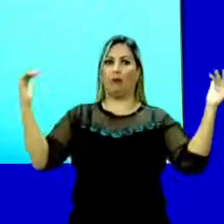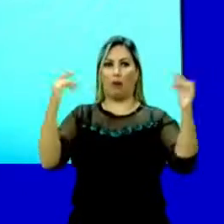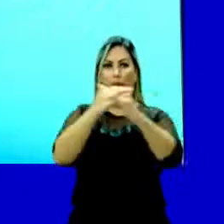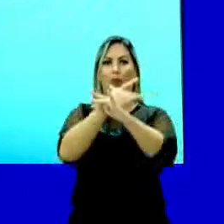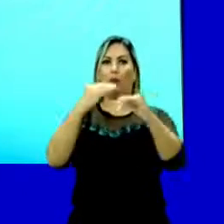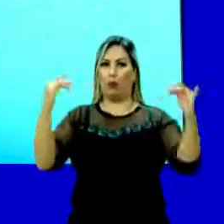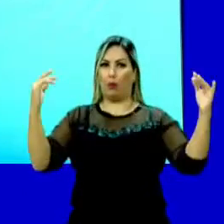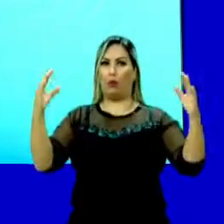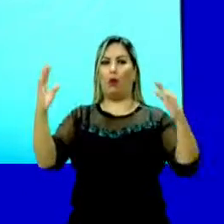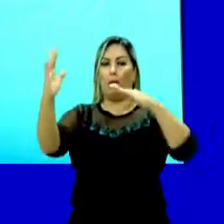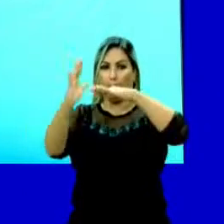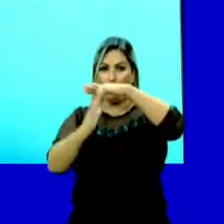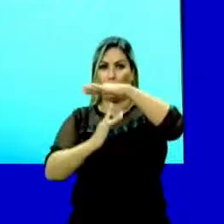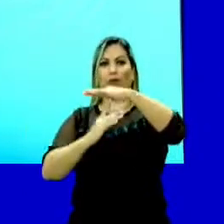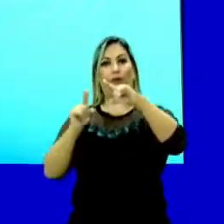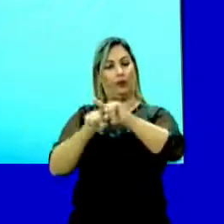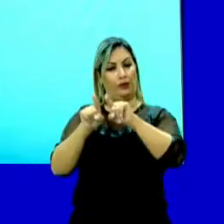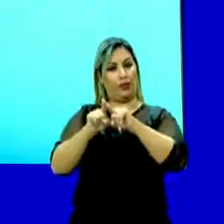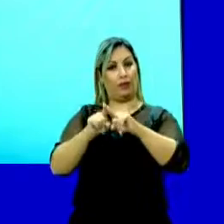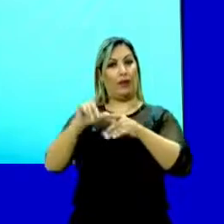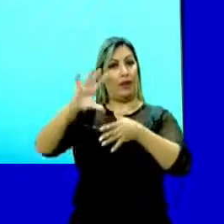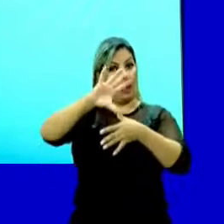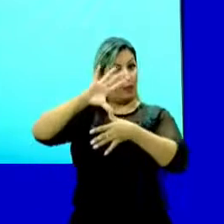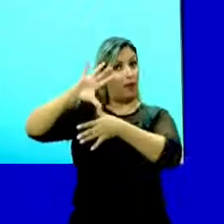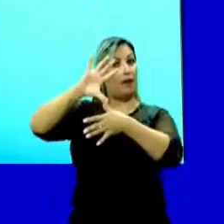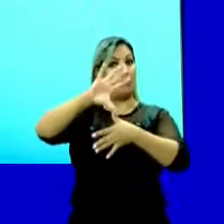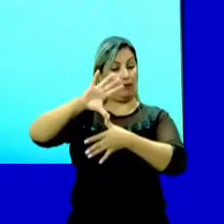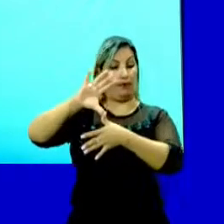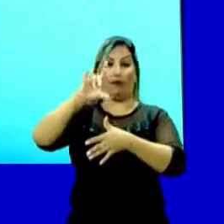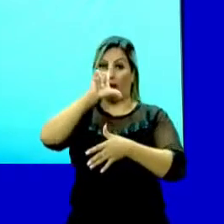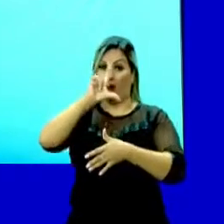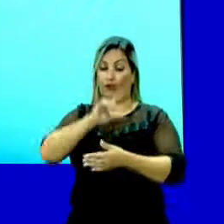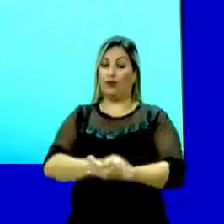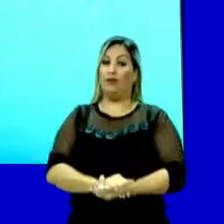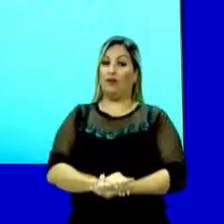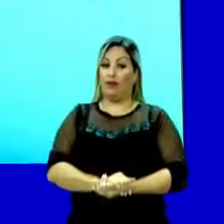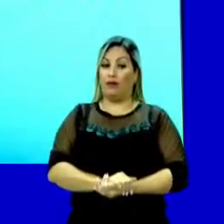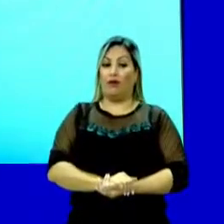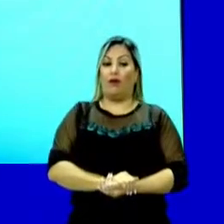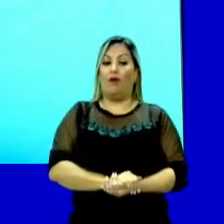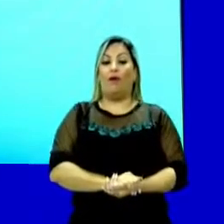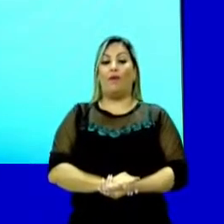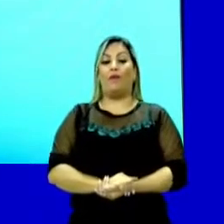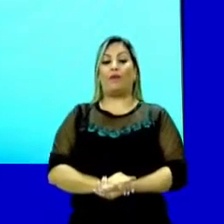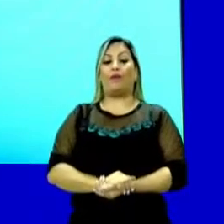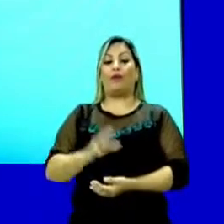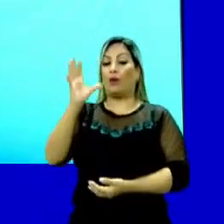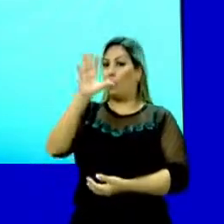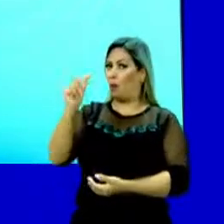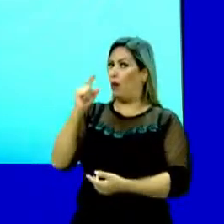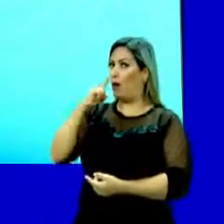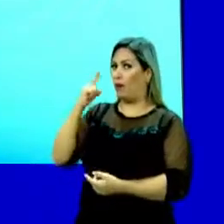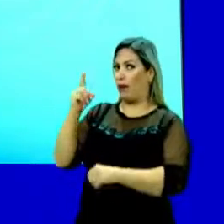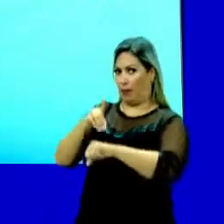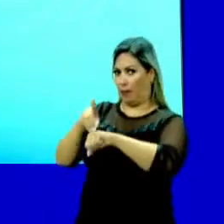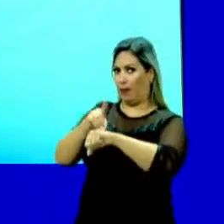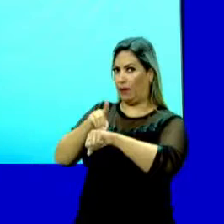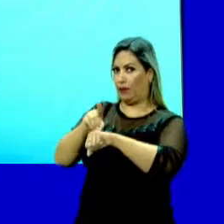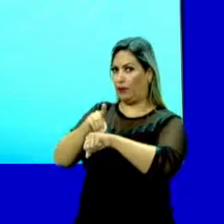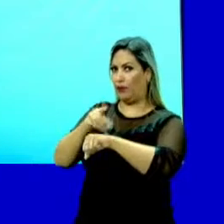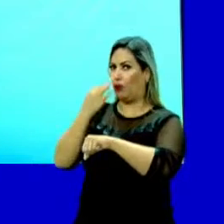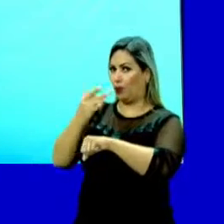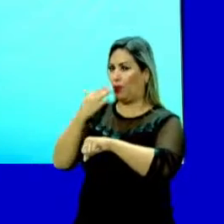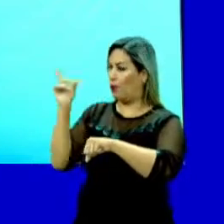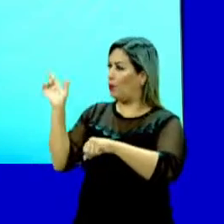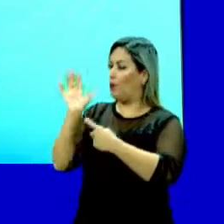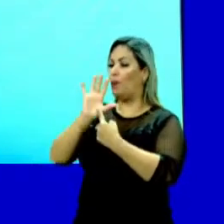migratórios provenientes da América Latina. E a gente vem para cá. No mapa seguinte, estão destacados com a